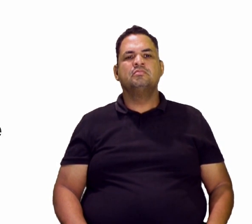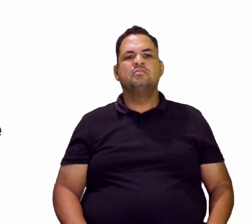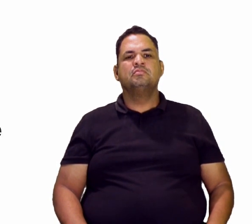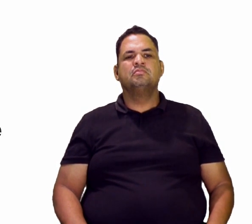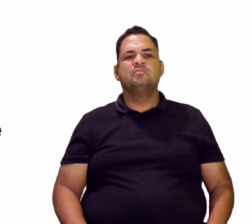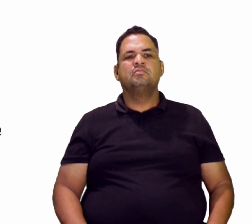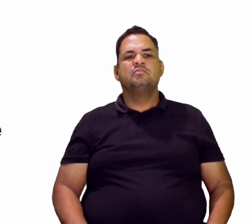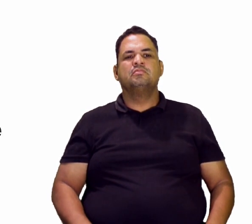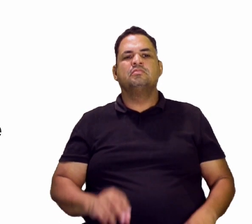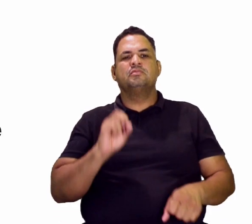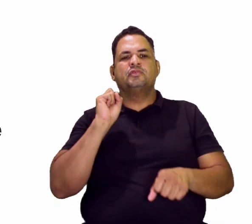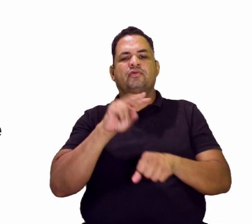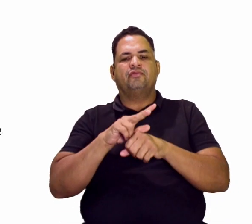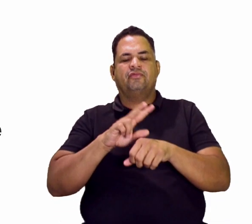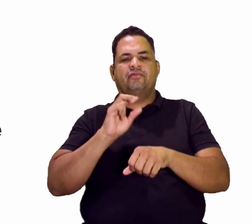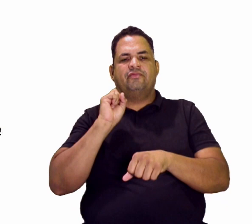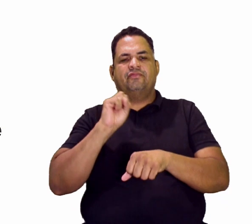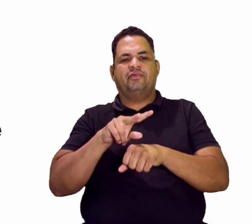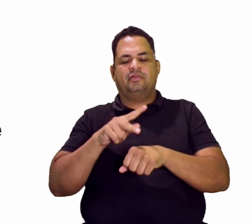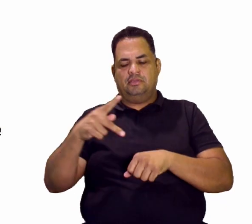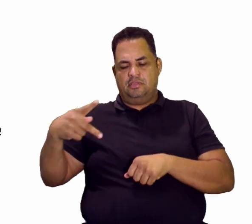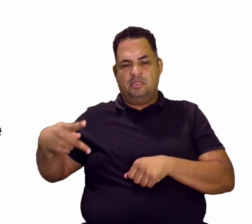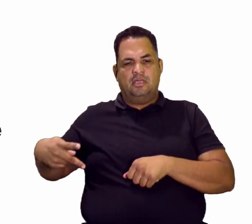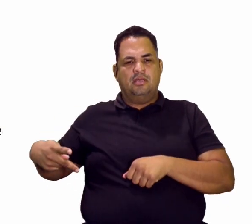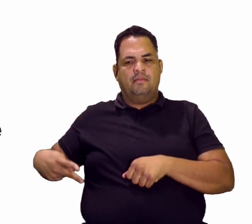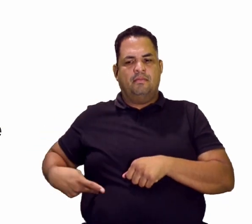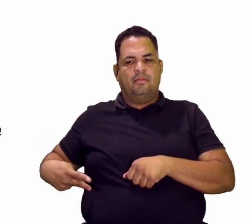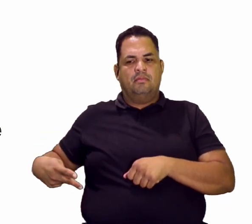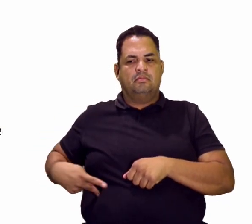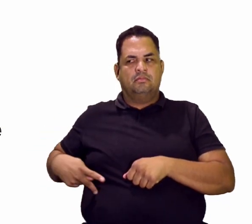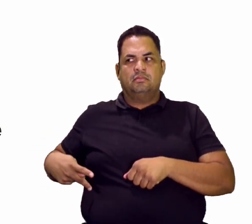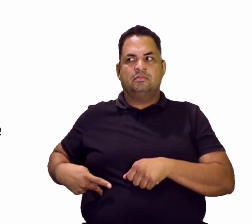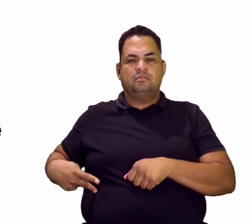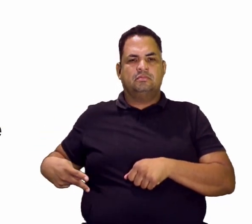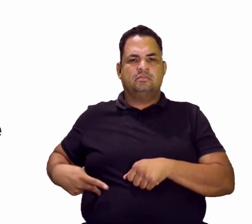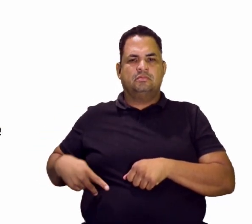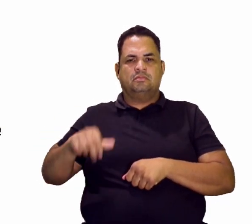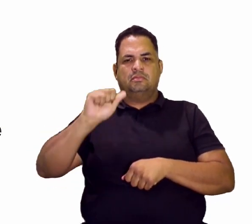lá. Os vírus da hepatite A e E,